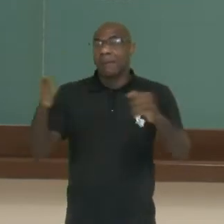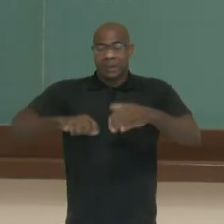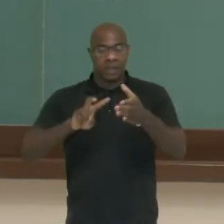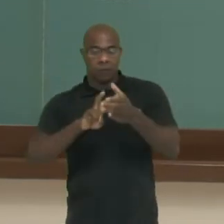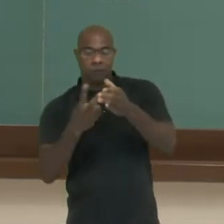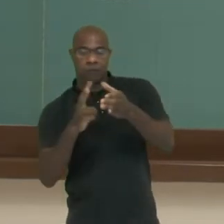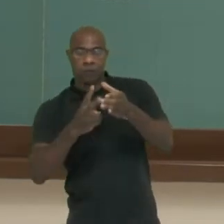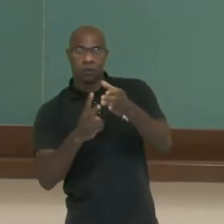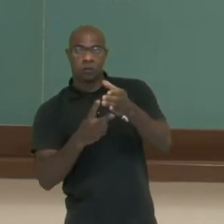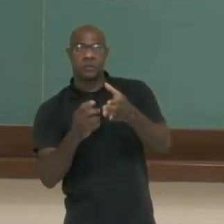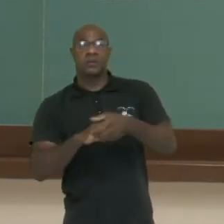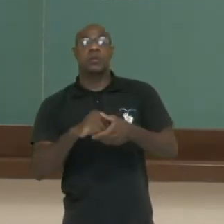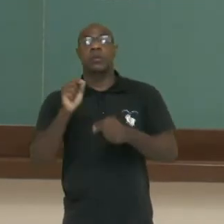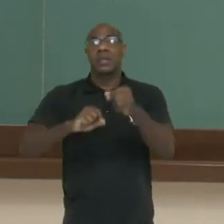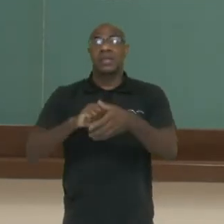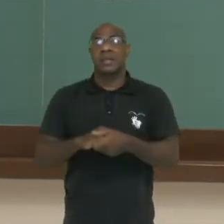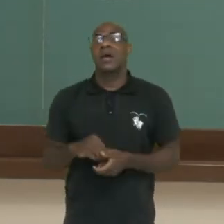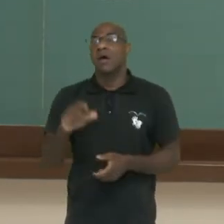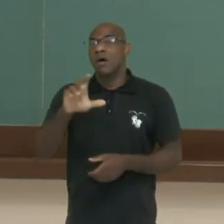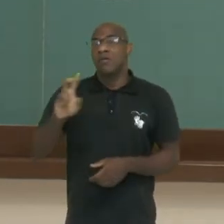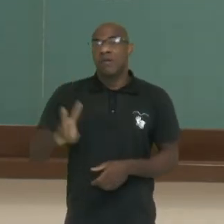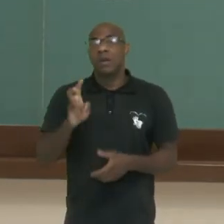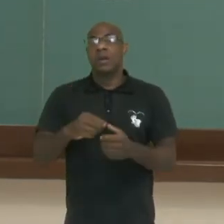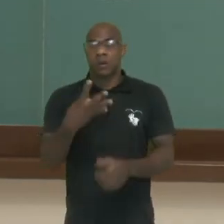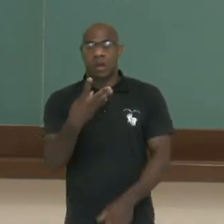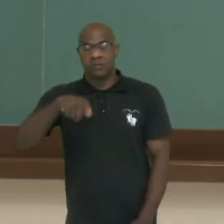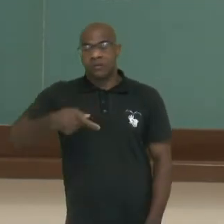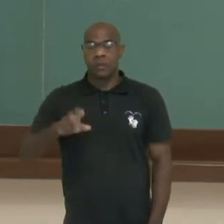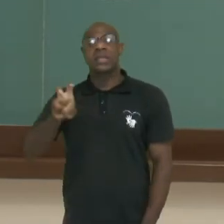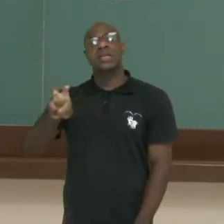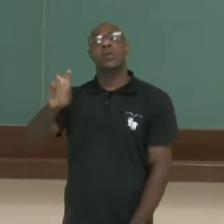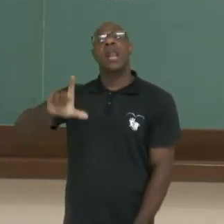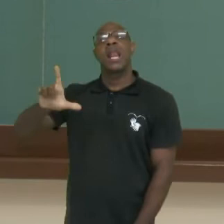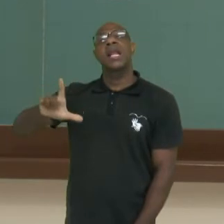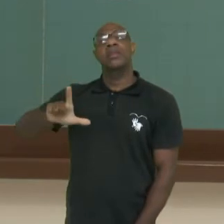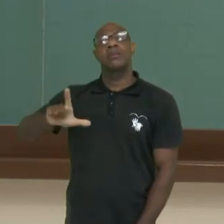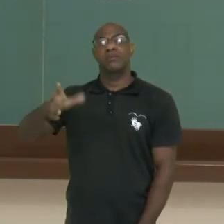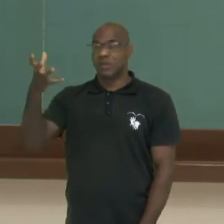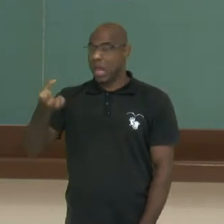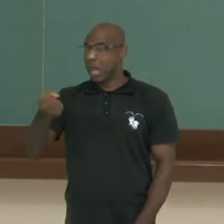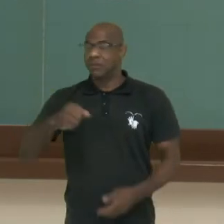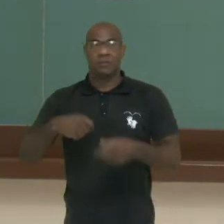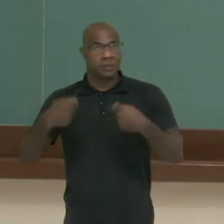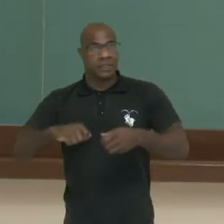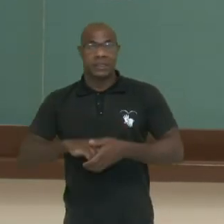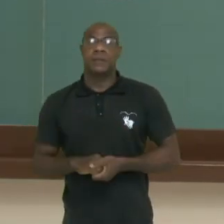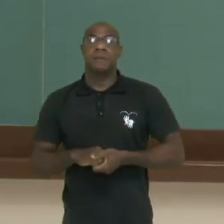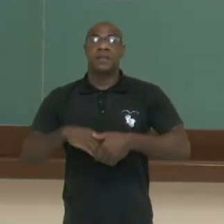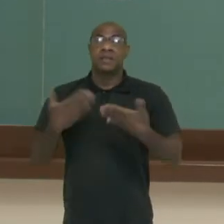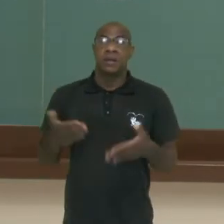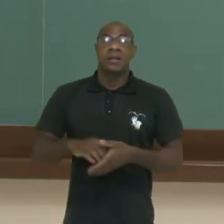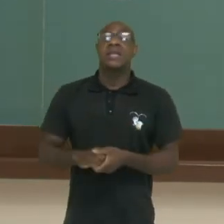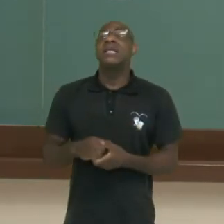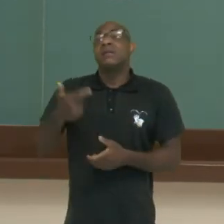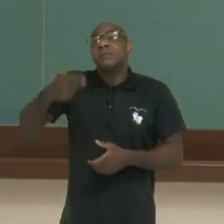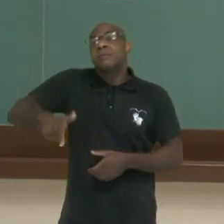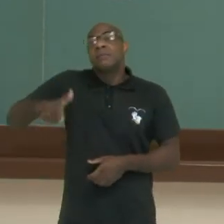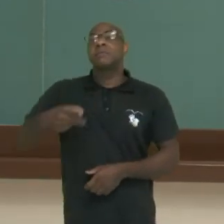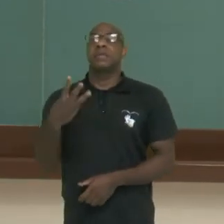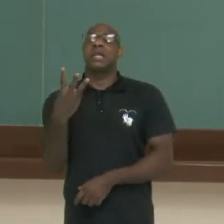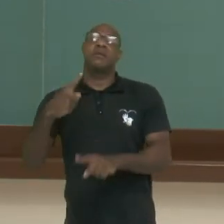capacidade, onde o quê? O valor é de 4,5 litros, tá? Beleza? E se repete